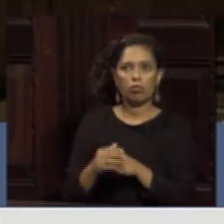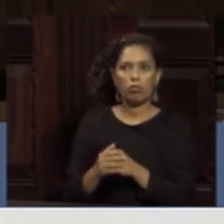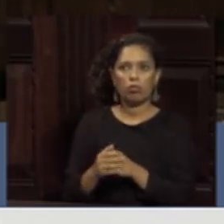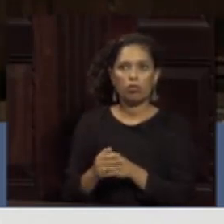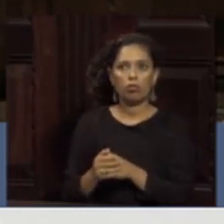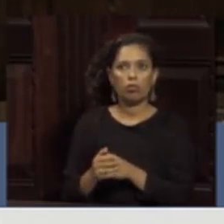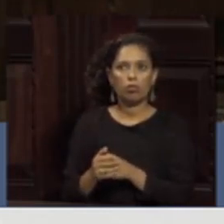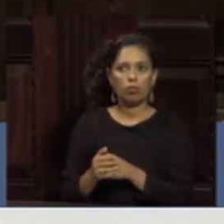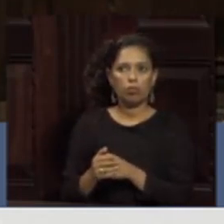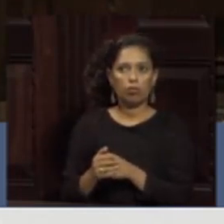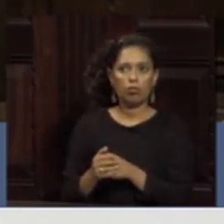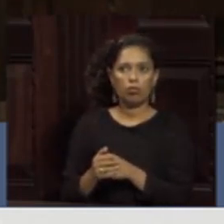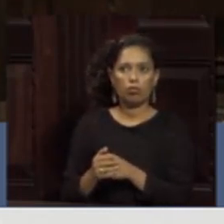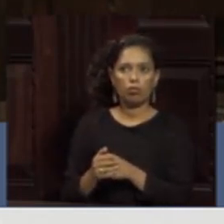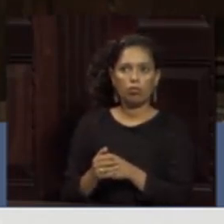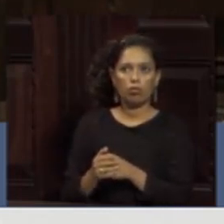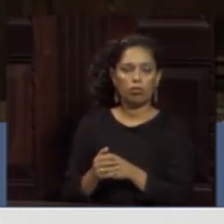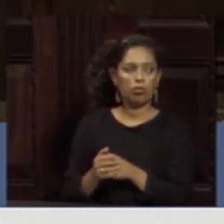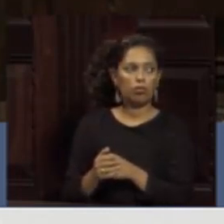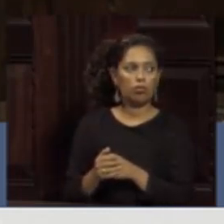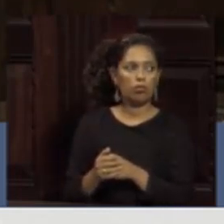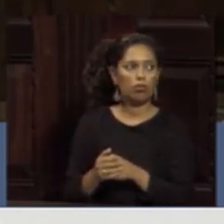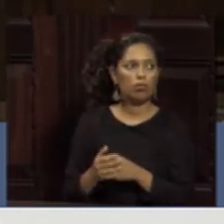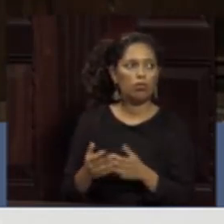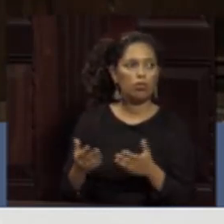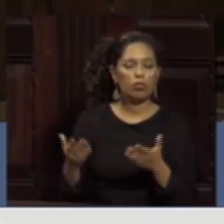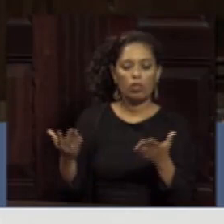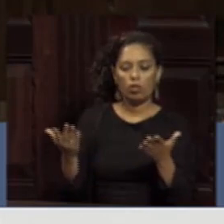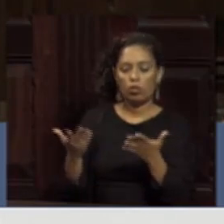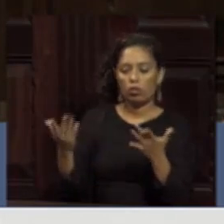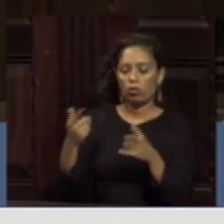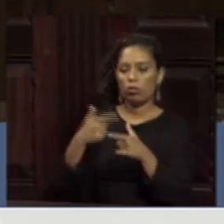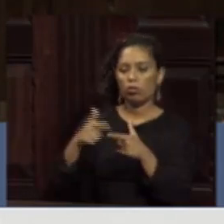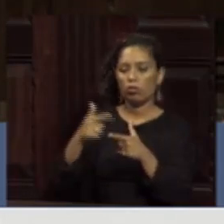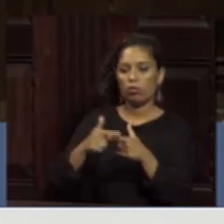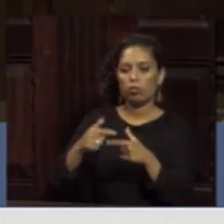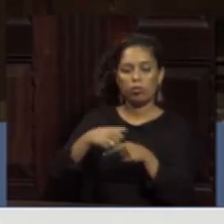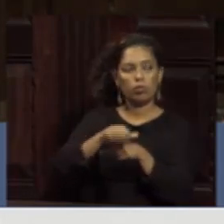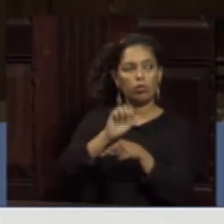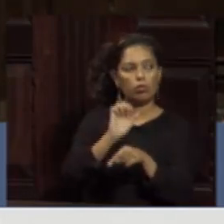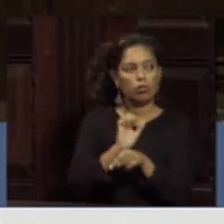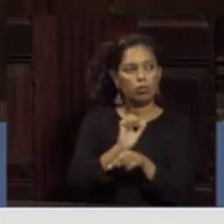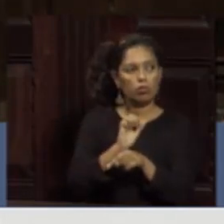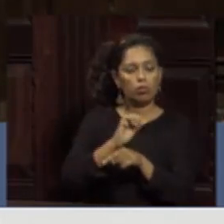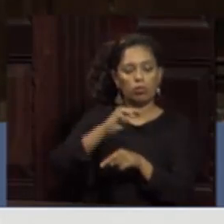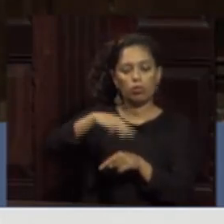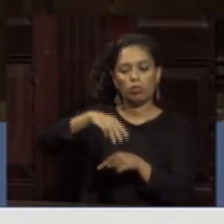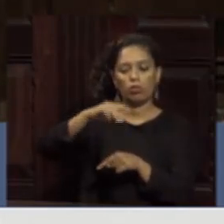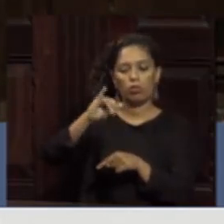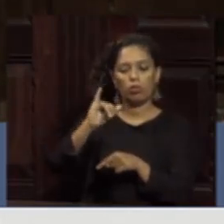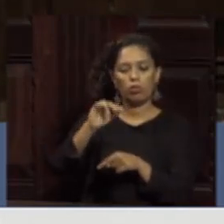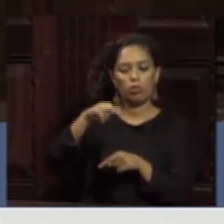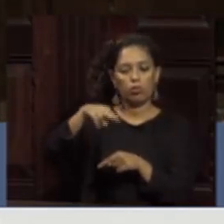que o desastre em Mariana, Minas Gerais, desastre ambiental,